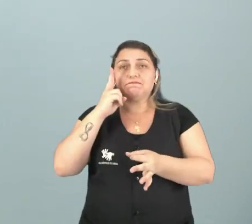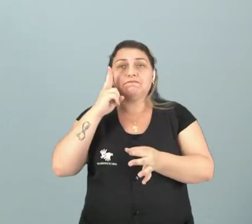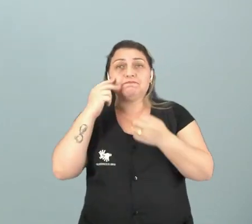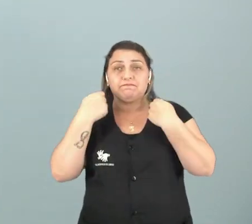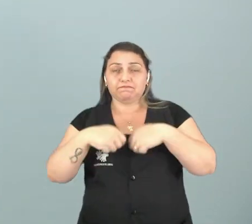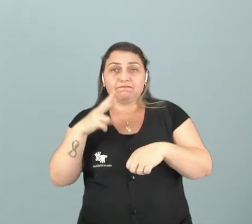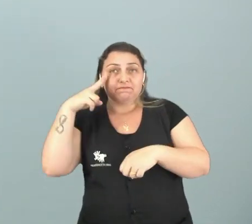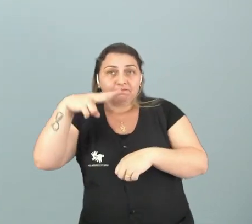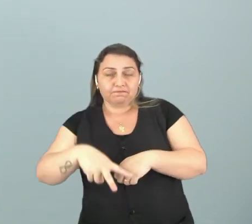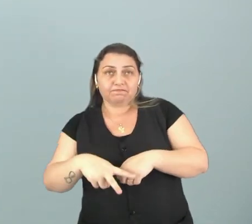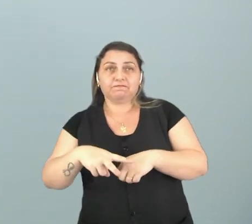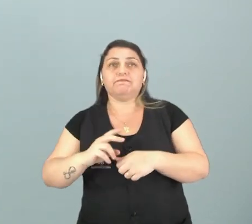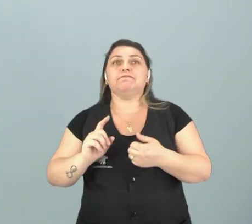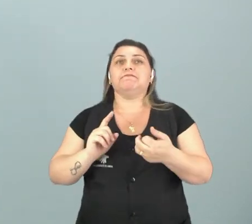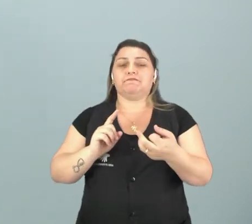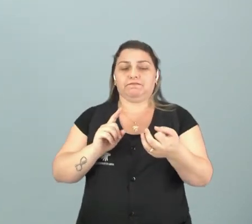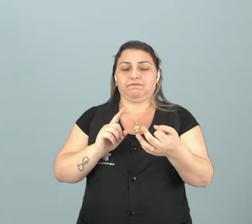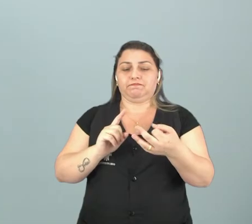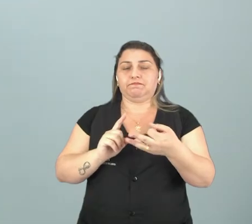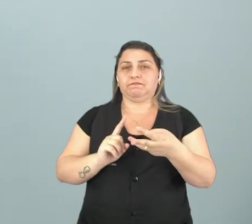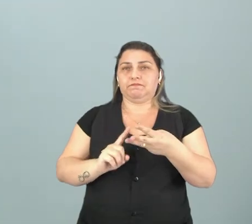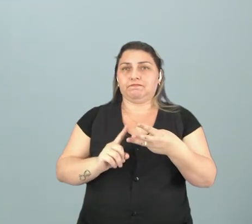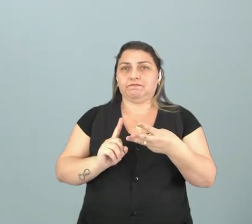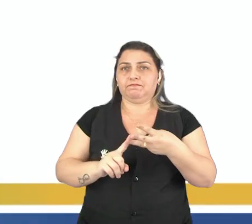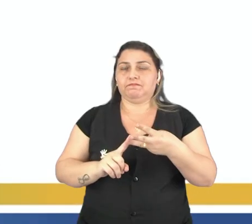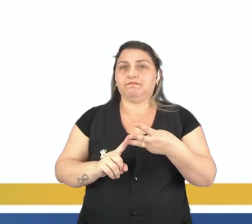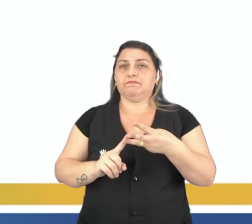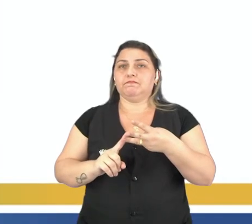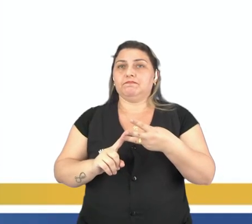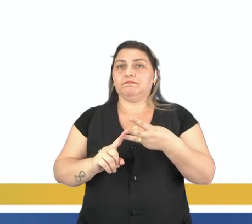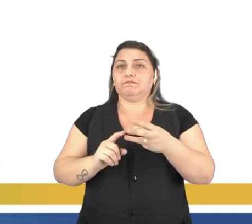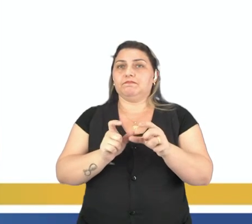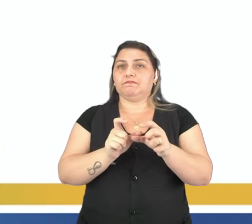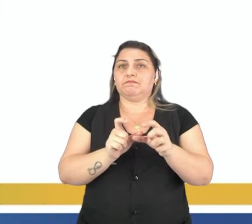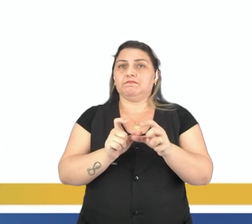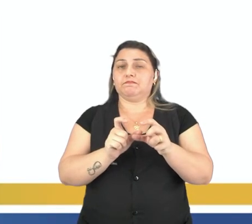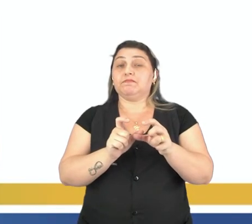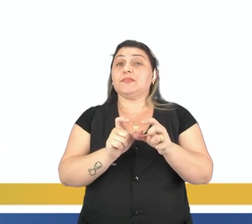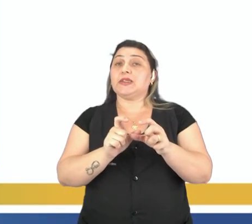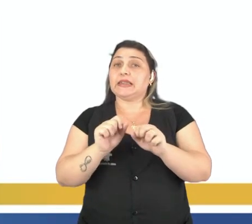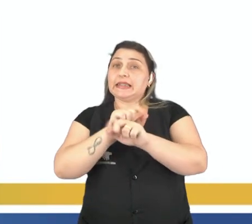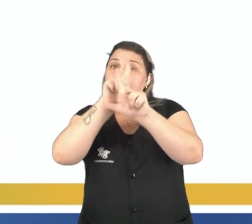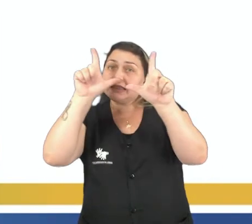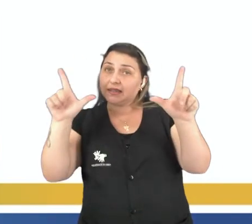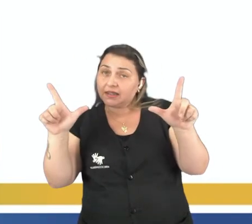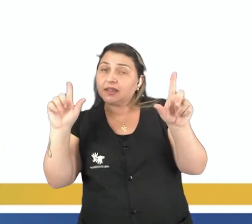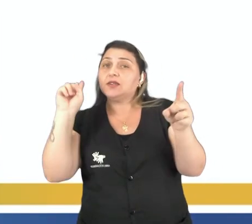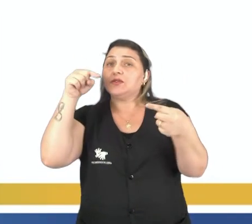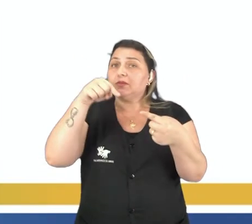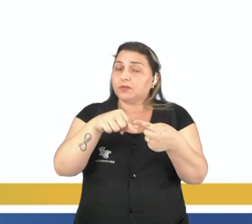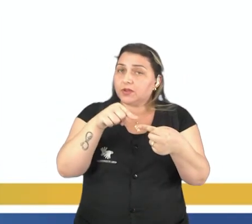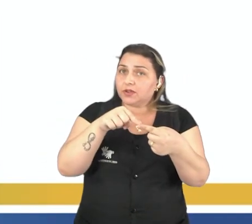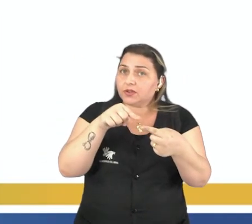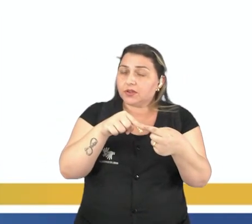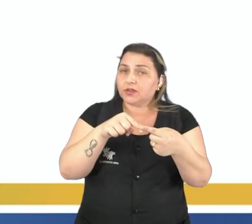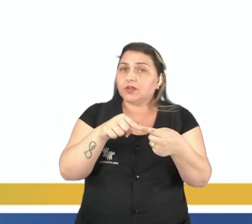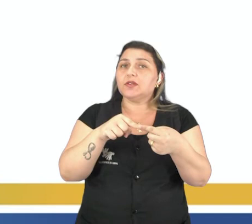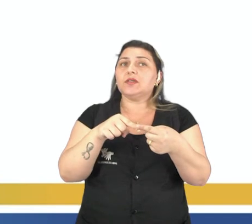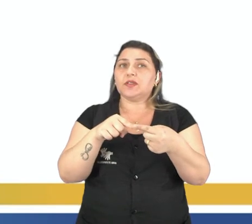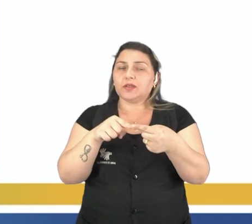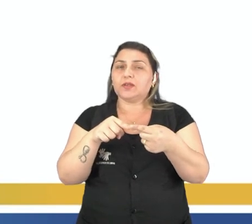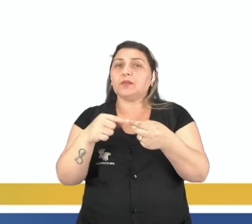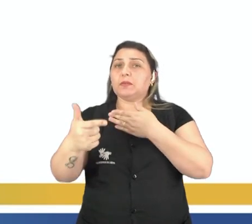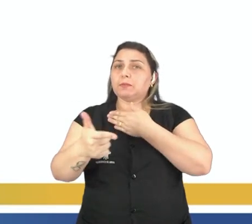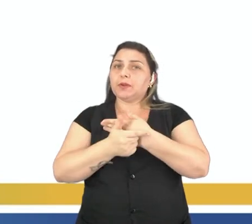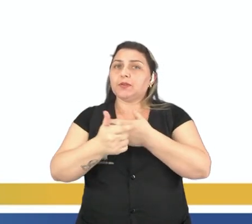verificar isso. Outro ponto, está coerente, bem apresentado, claro em seus objetivos? Cumpre seu